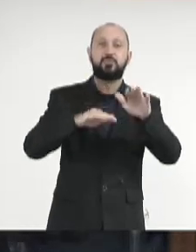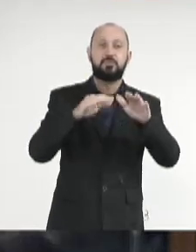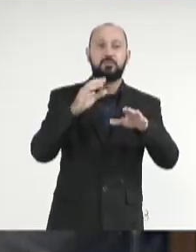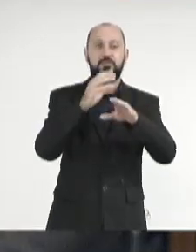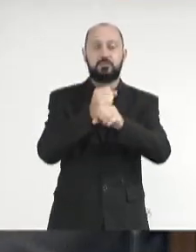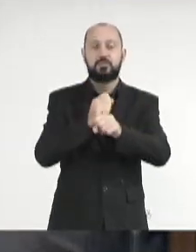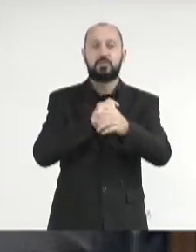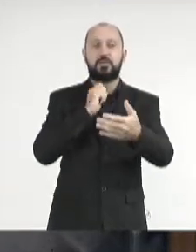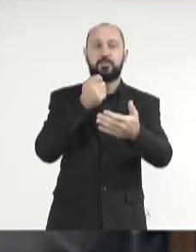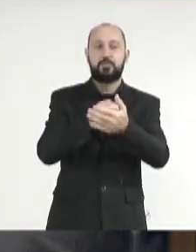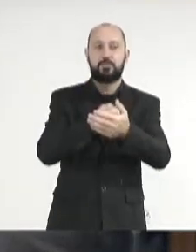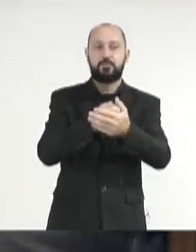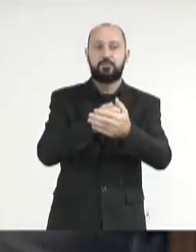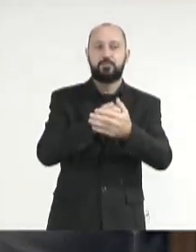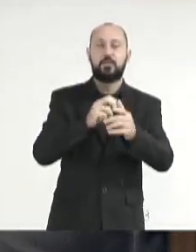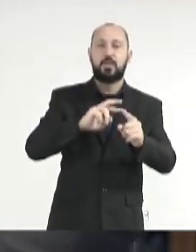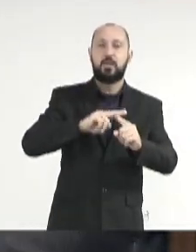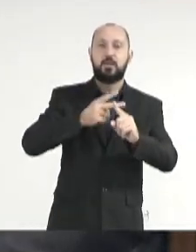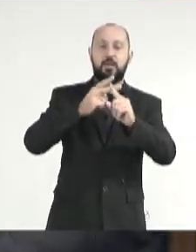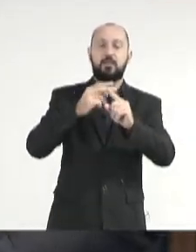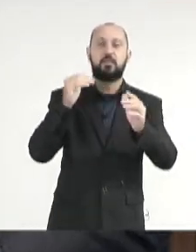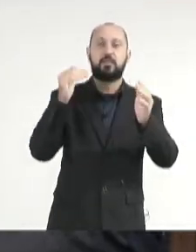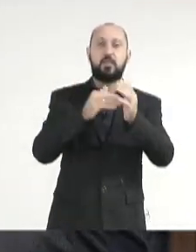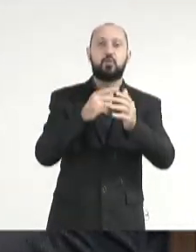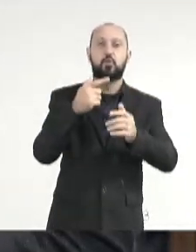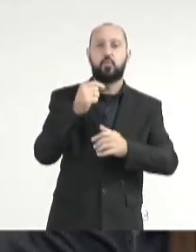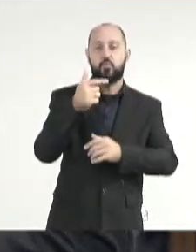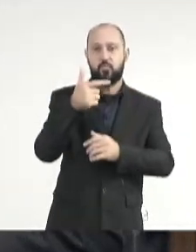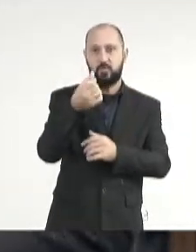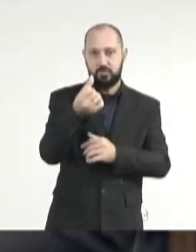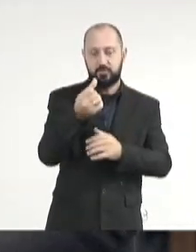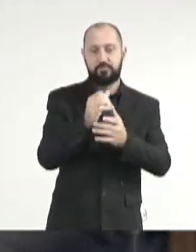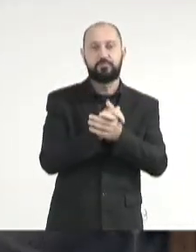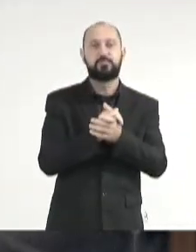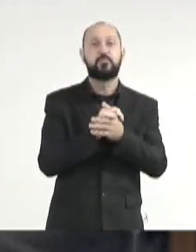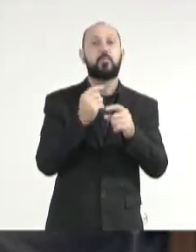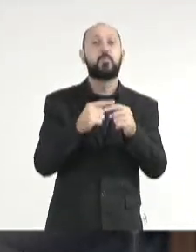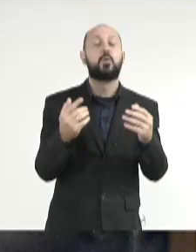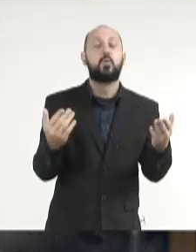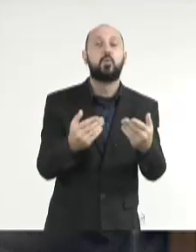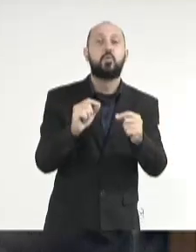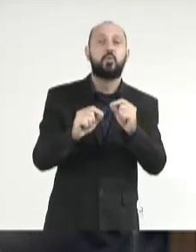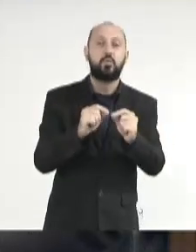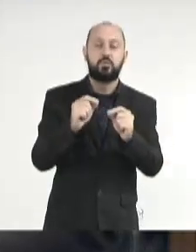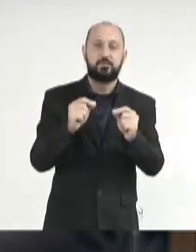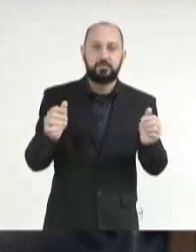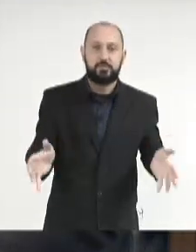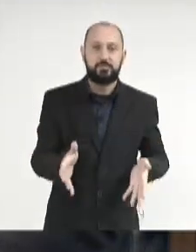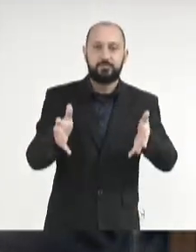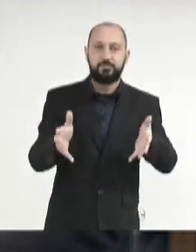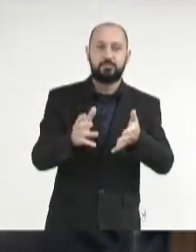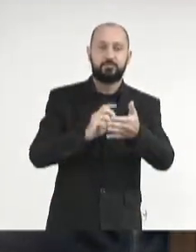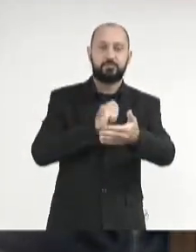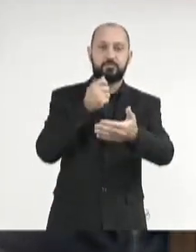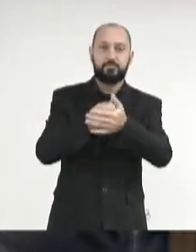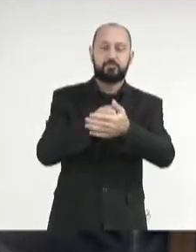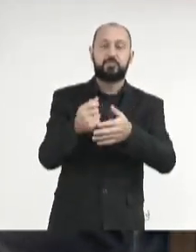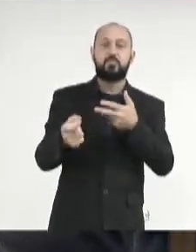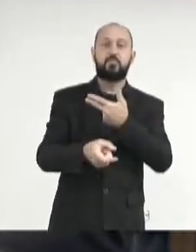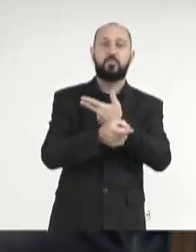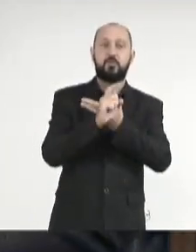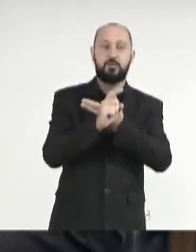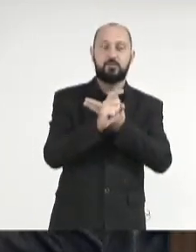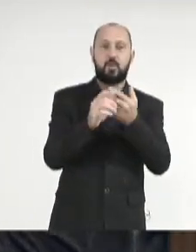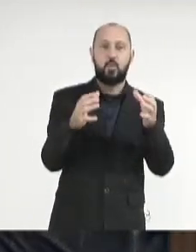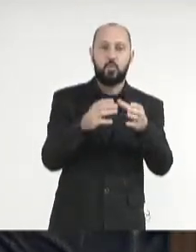aí que será pago de forma escalonada até 2026. Esse escalonado por quê, Gustavo? Hoje, esse incentivo que é pago pelo Poder Executivo a